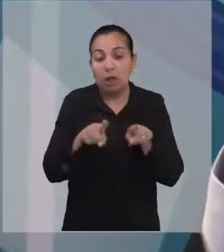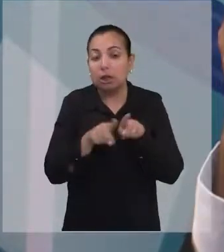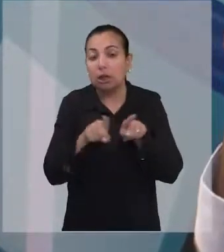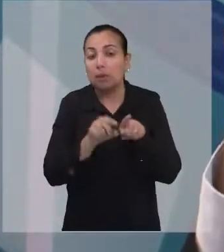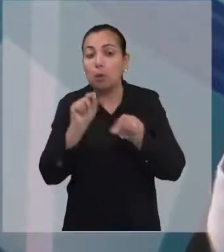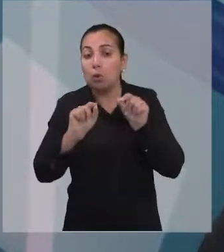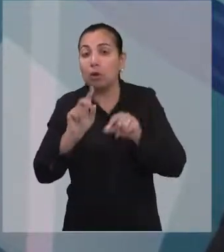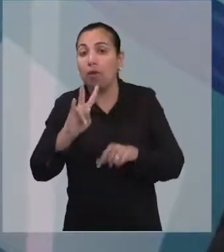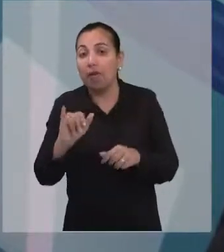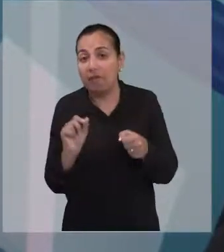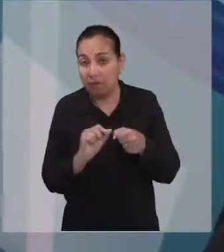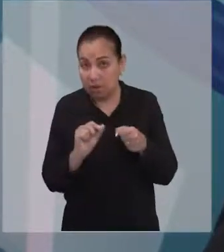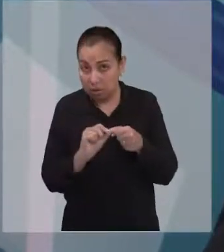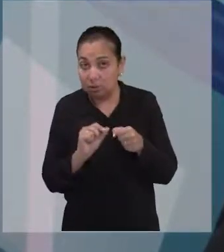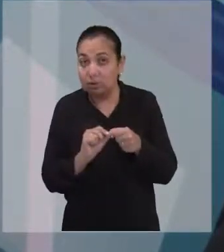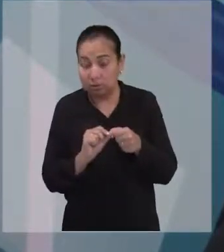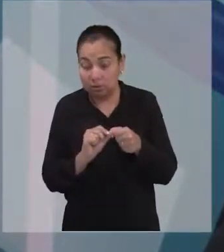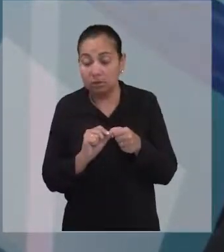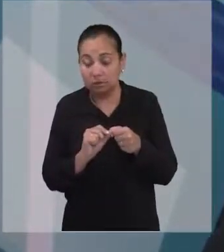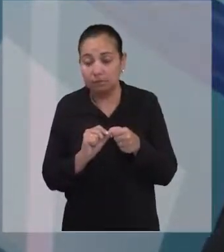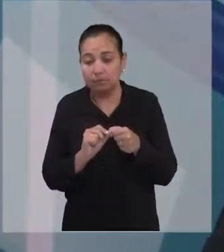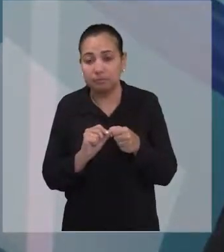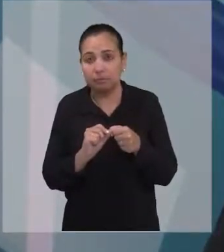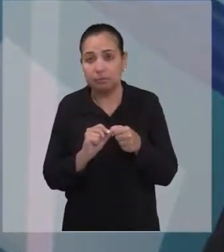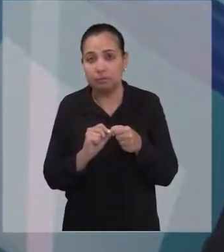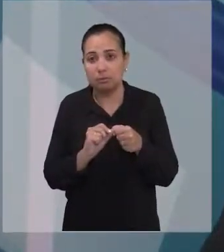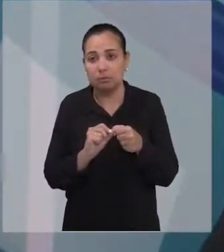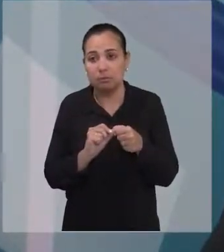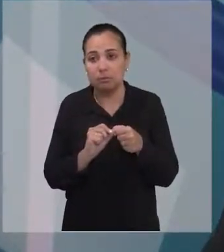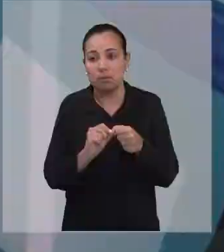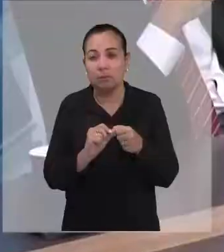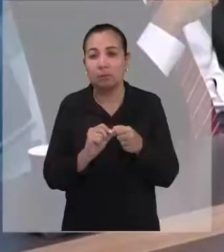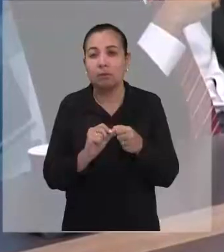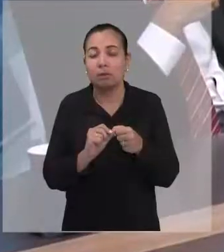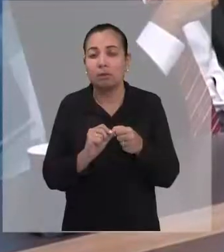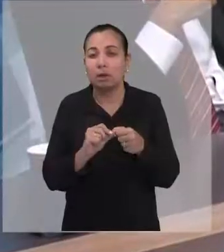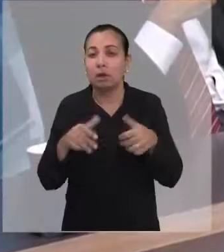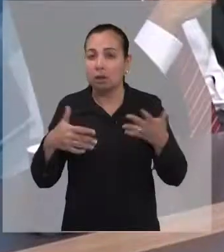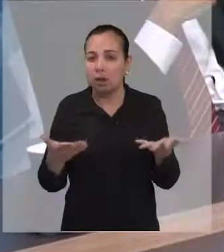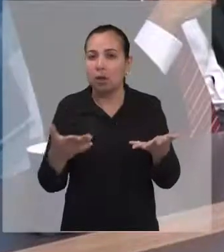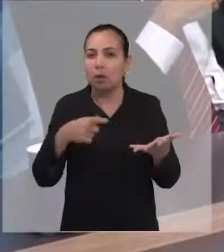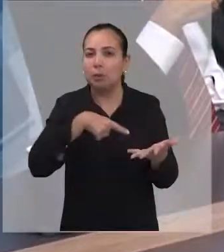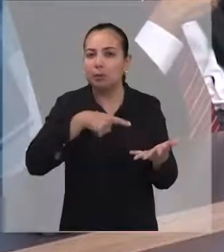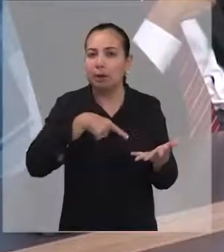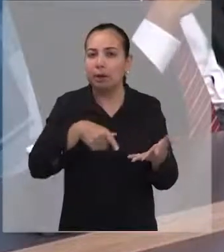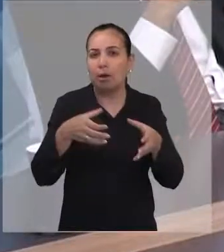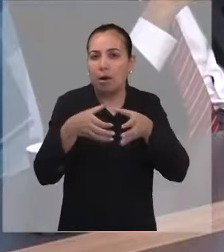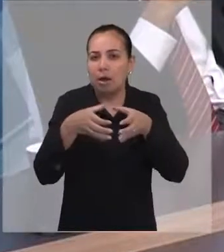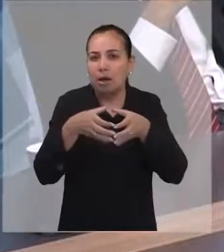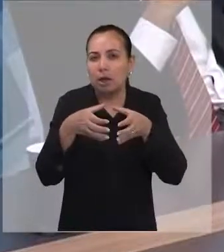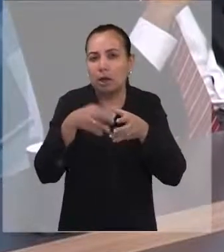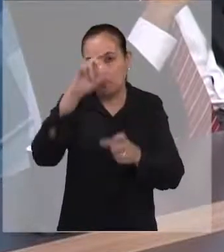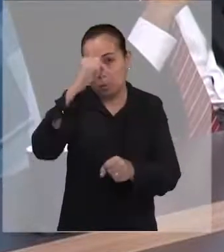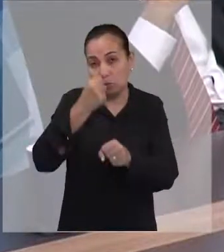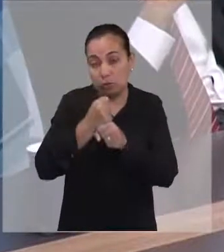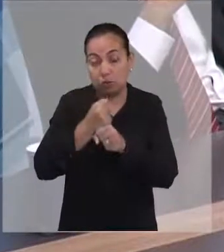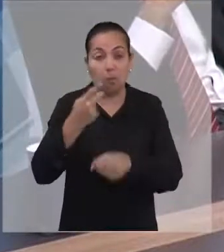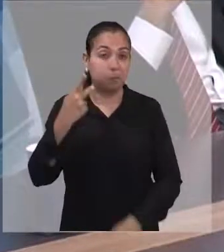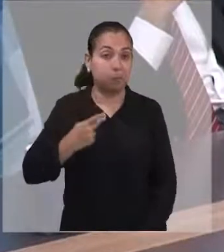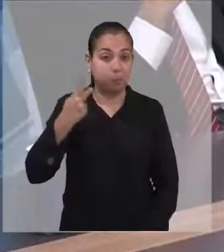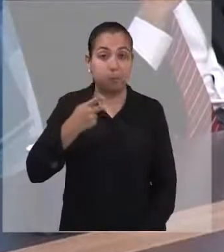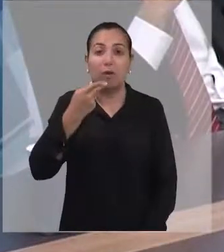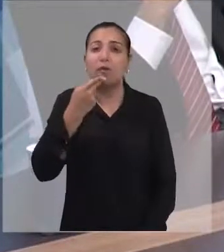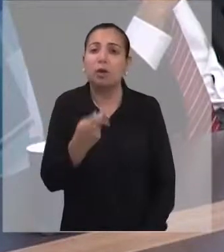dos procedimentos. E o que o chefe da equipe de procuradores de Curitiba